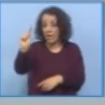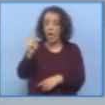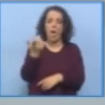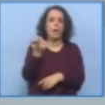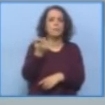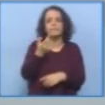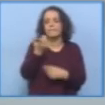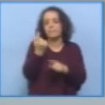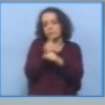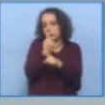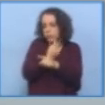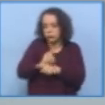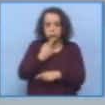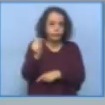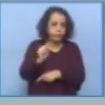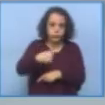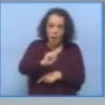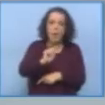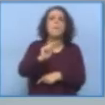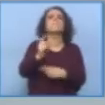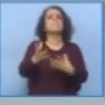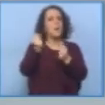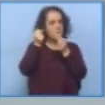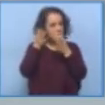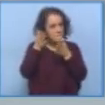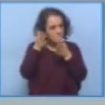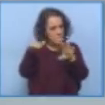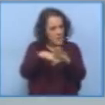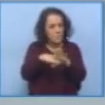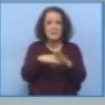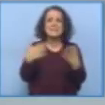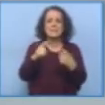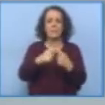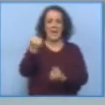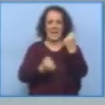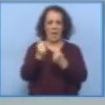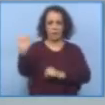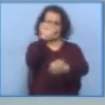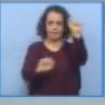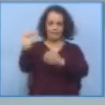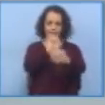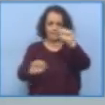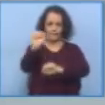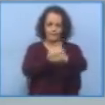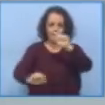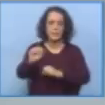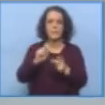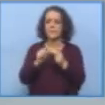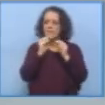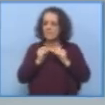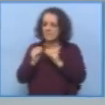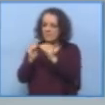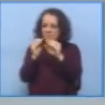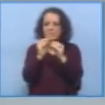motivos, participavam, desde lavar carros, juntarem-se para fazerem alguns trabalhos para